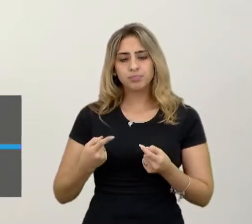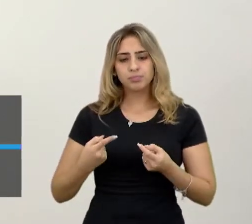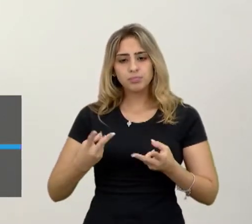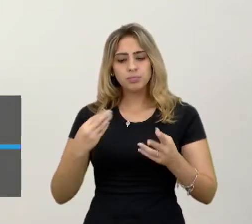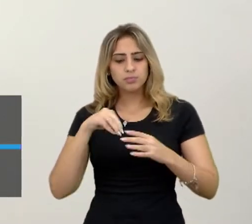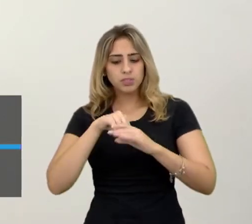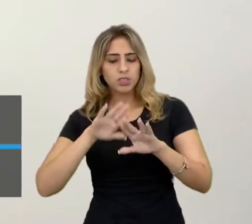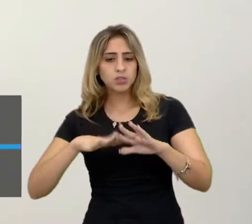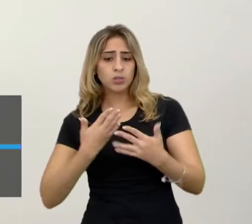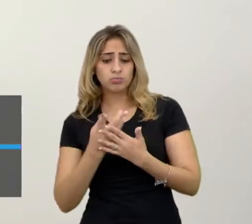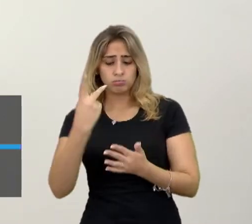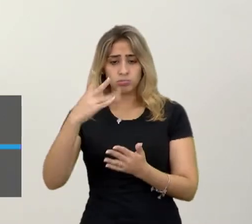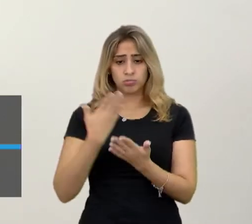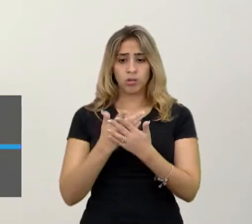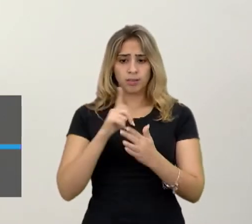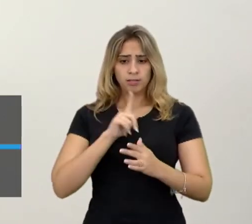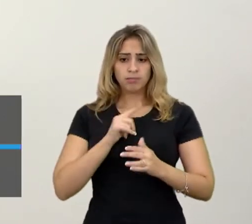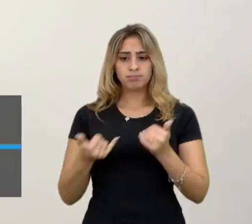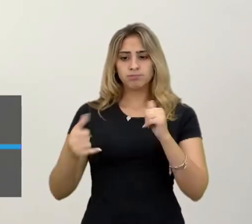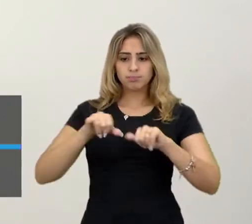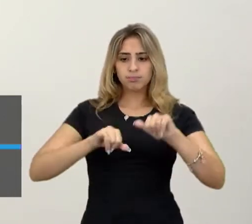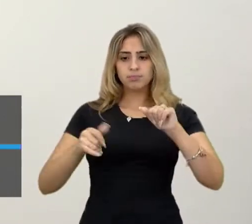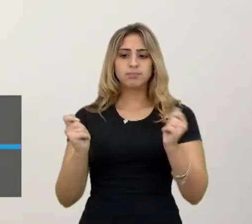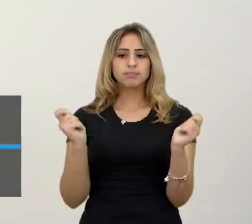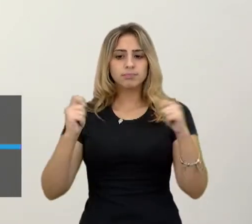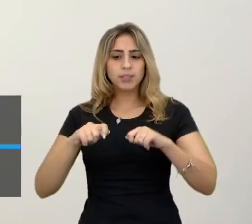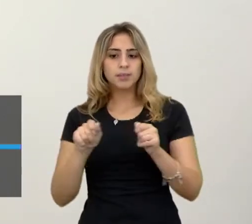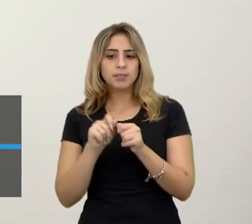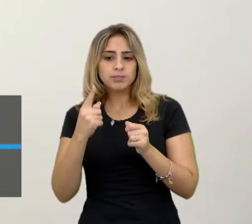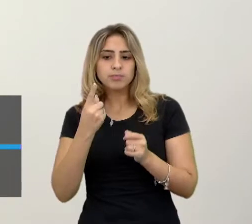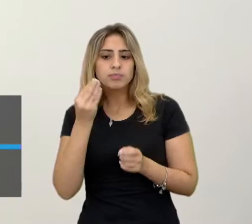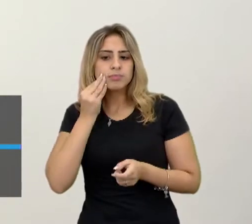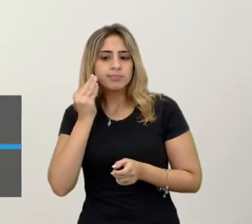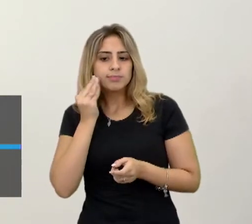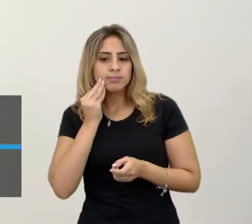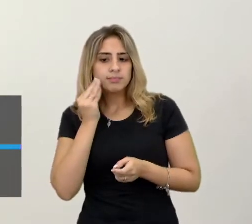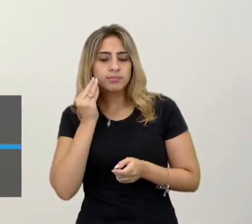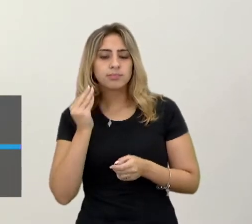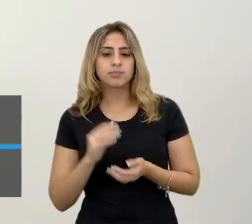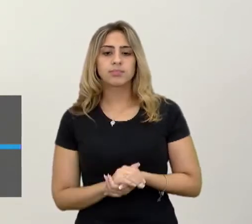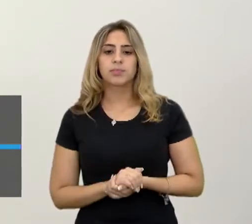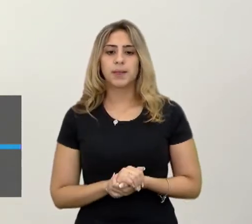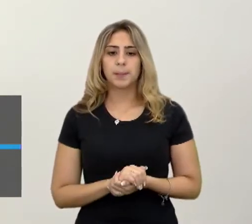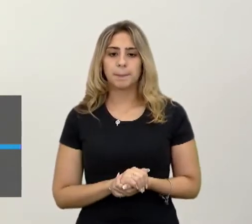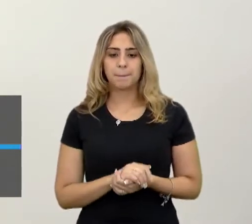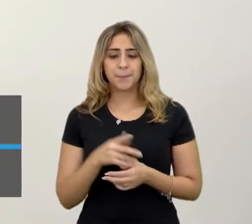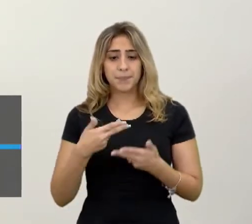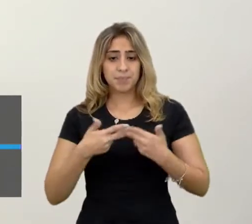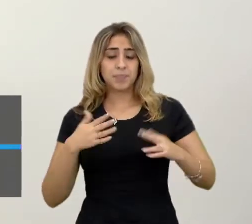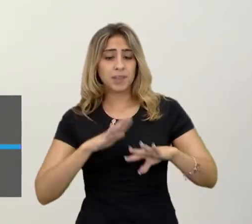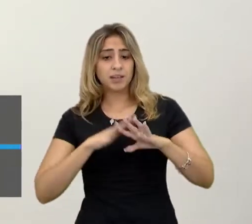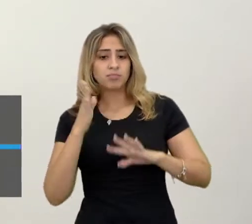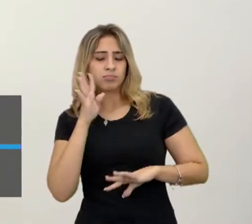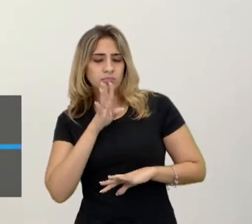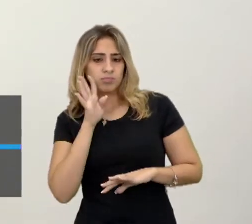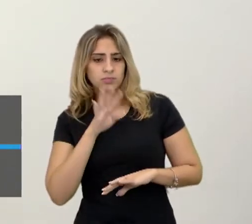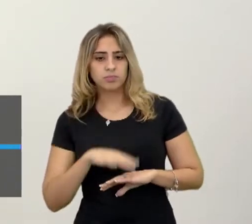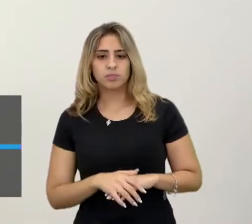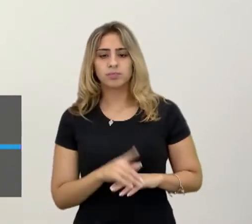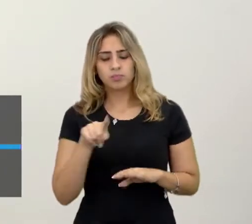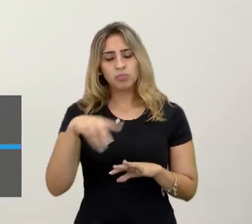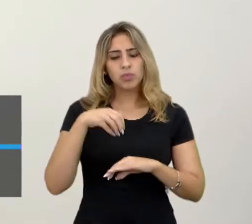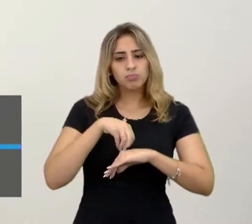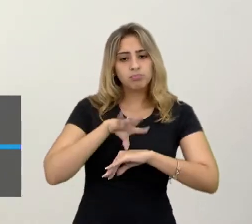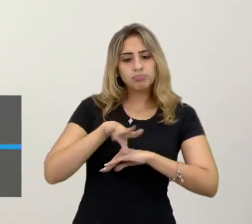escola e se a sua escola tiver laboratório, dá para fazer um experimento de sismógrafo um pouco mais elaborado, tá certo? Tem indicação